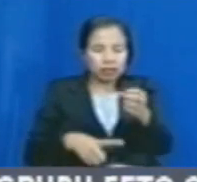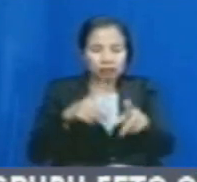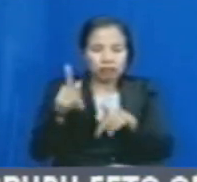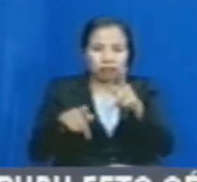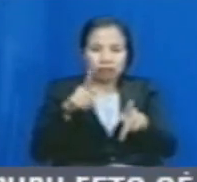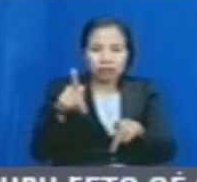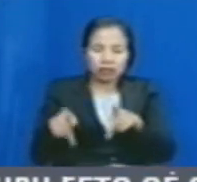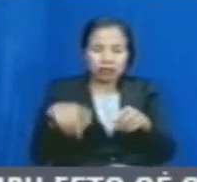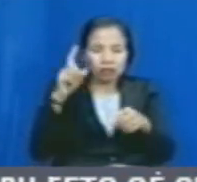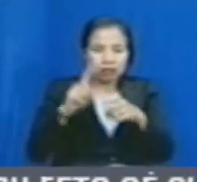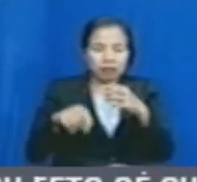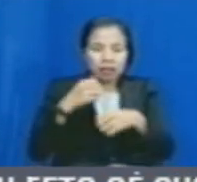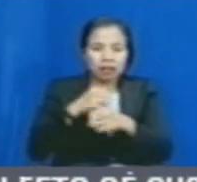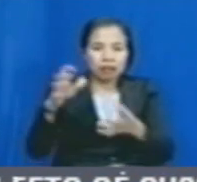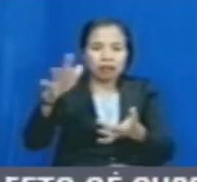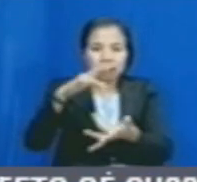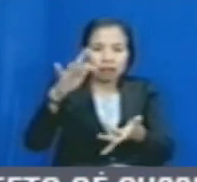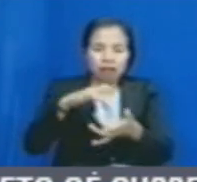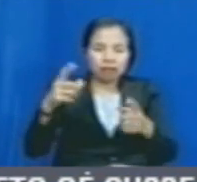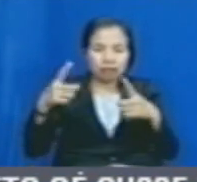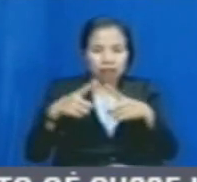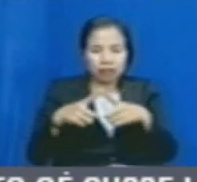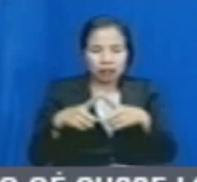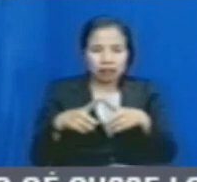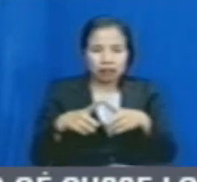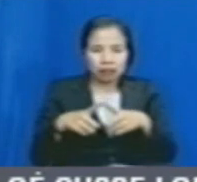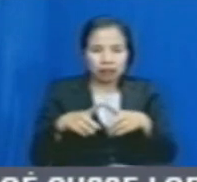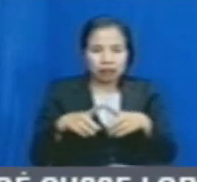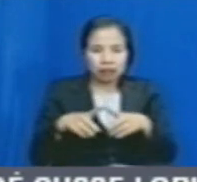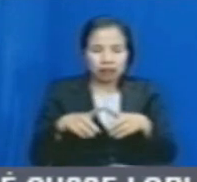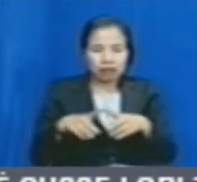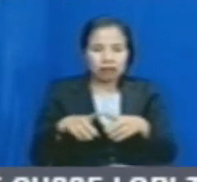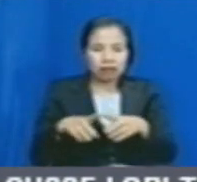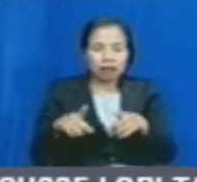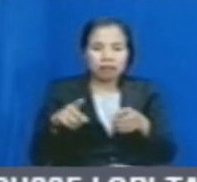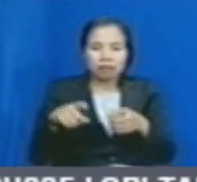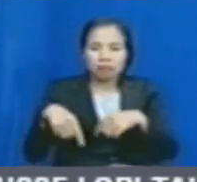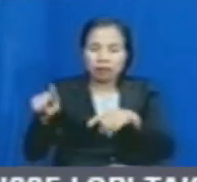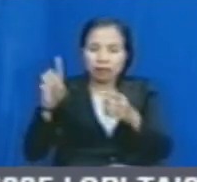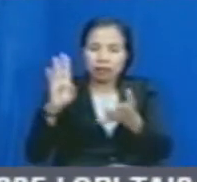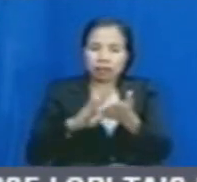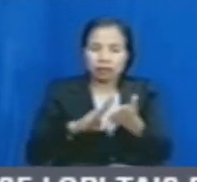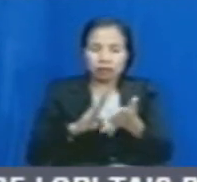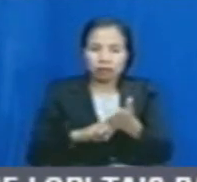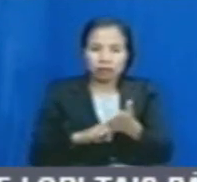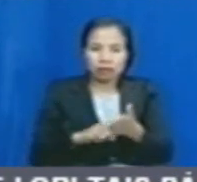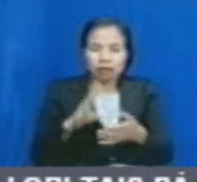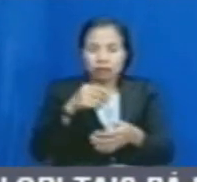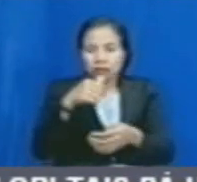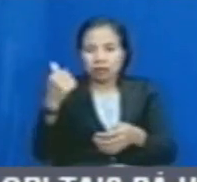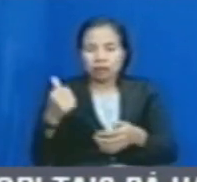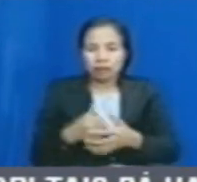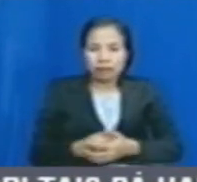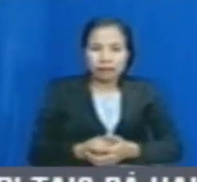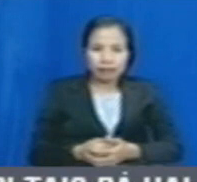hodi la bele halo movimento. Ba iha a buka mori sanesam escola, ba etc. Dia